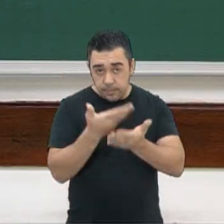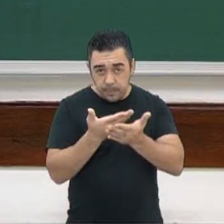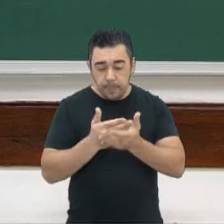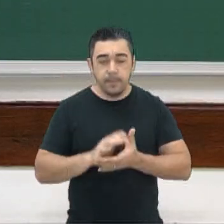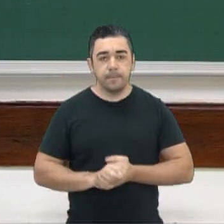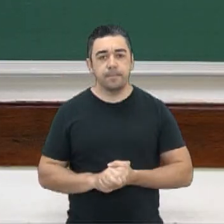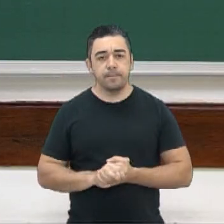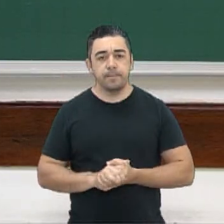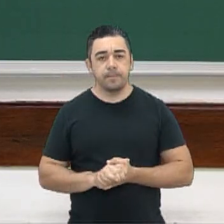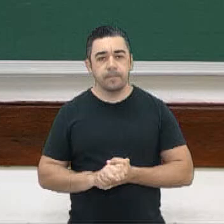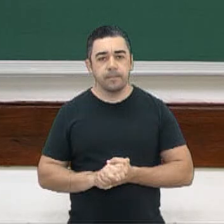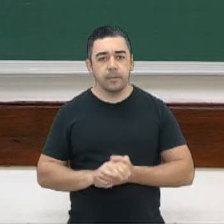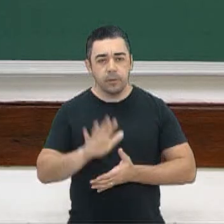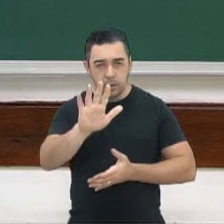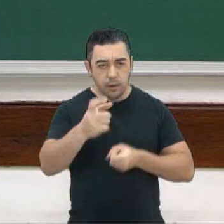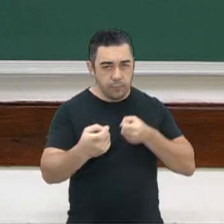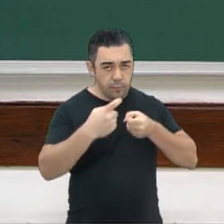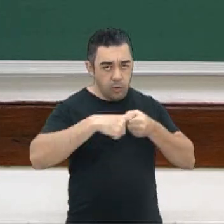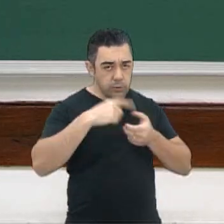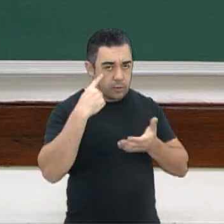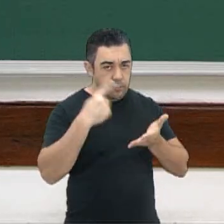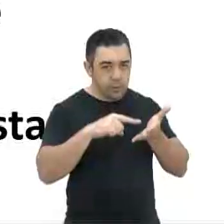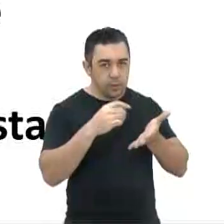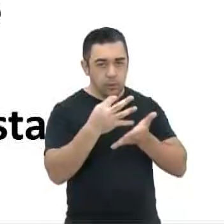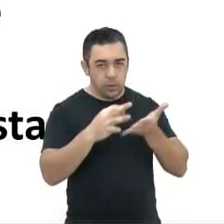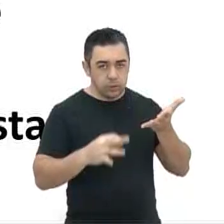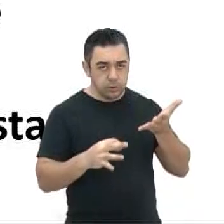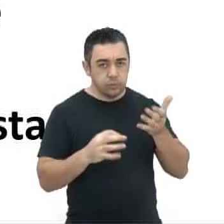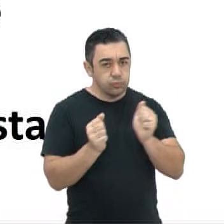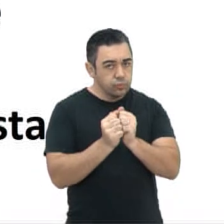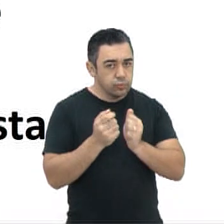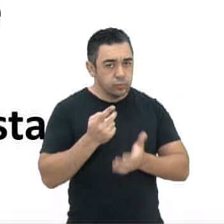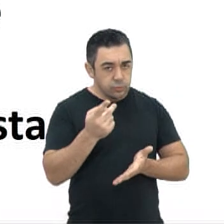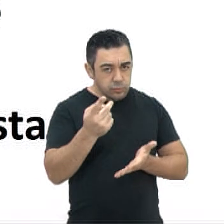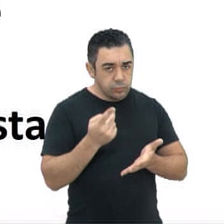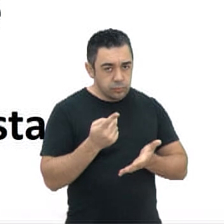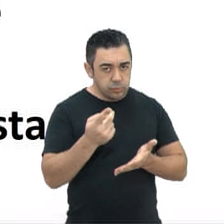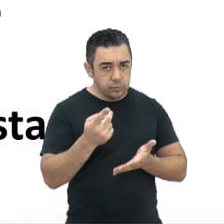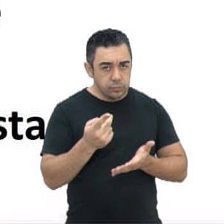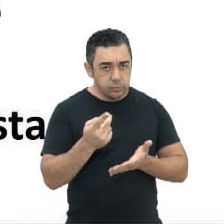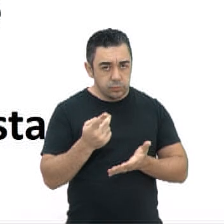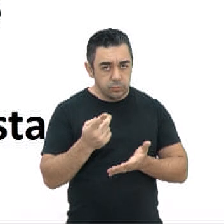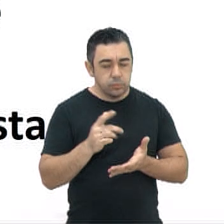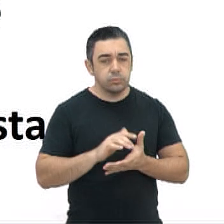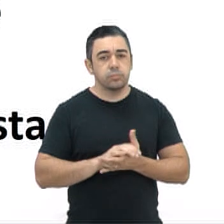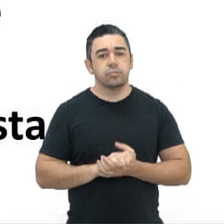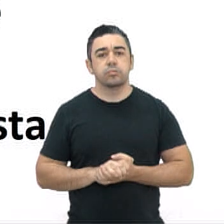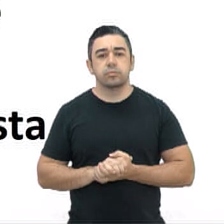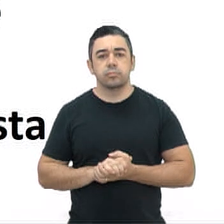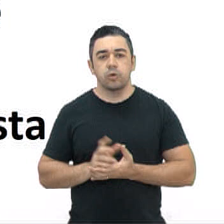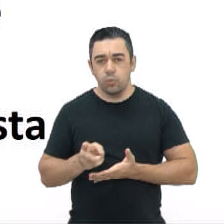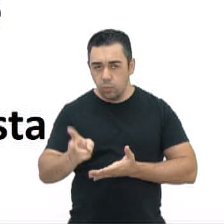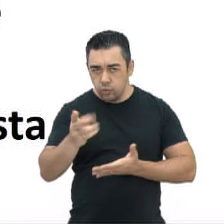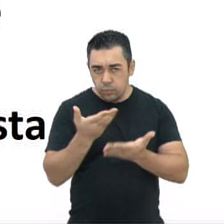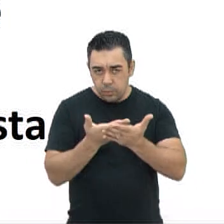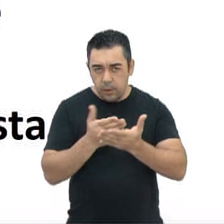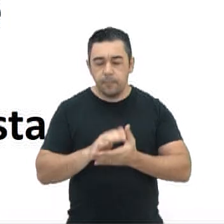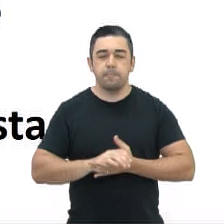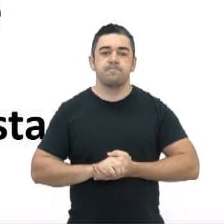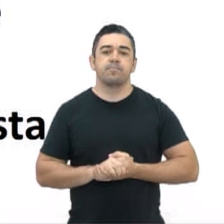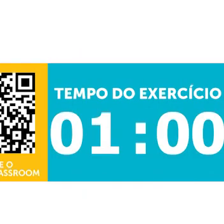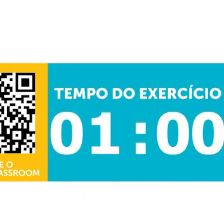também. Daqui a pouquinho nós voltamos, vamos corrigir essa junto com vocês e dando continuidade à nossa aula